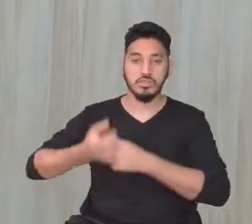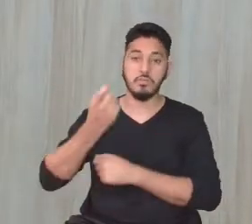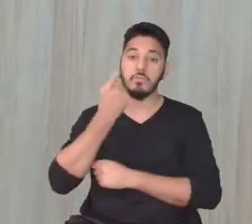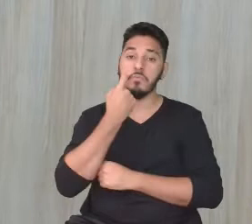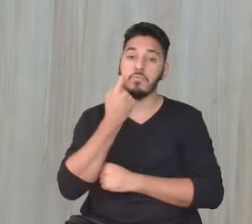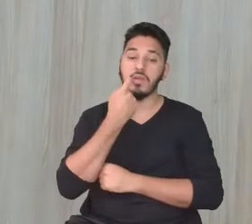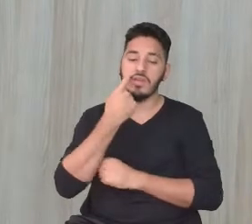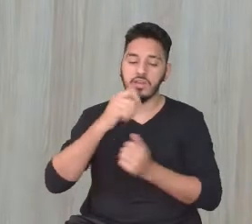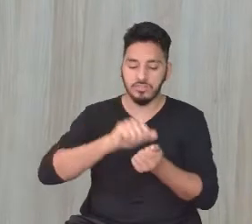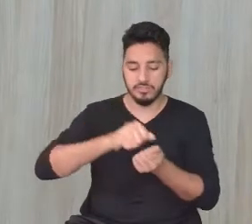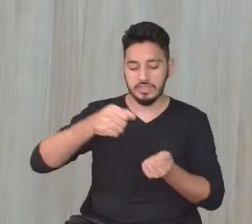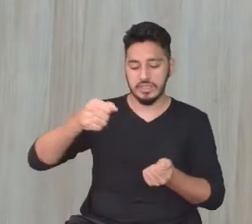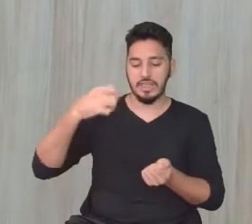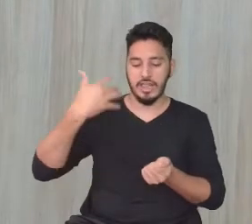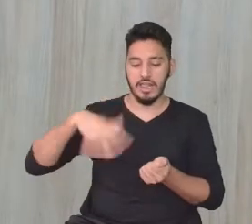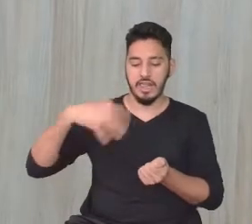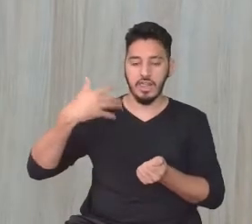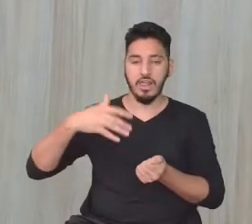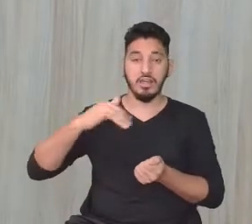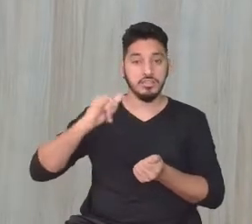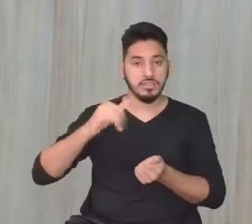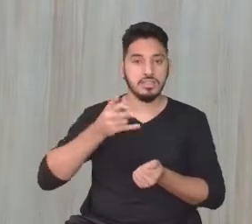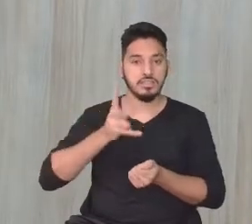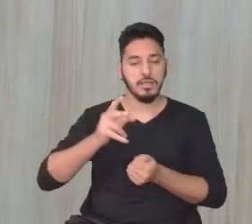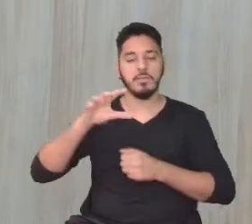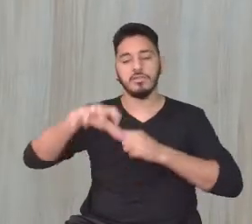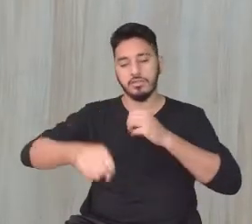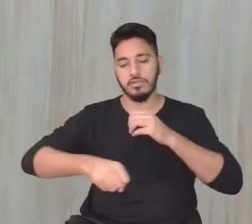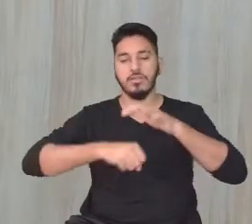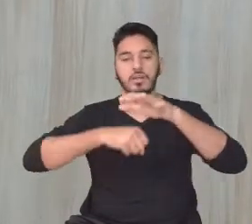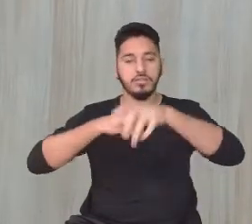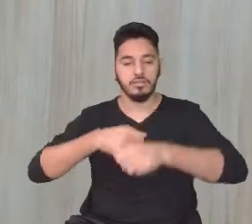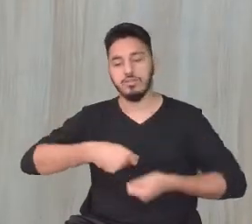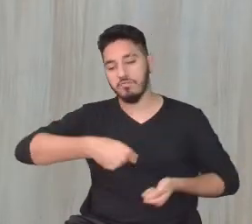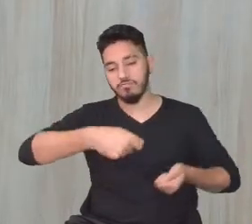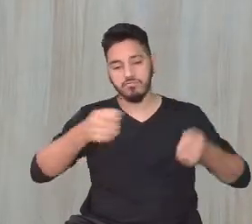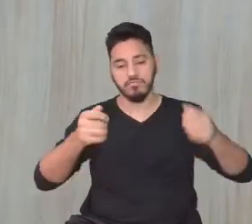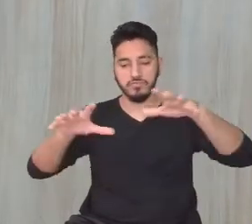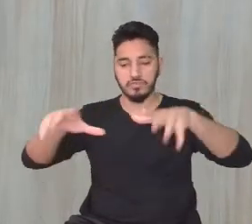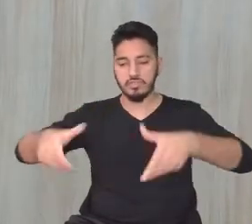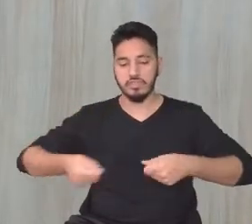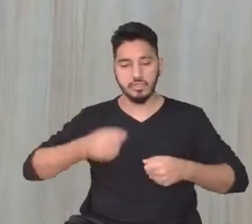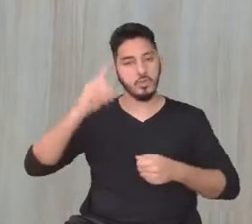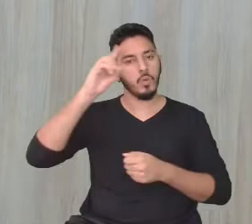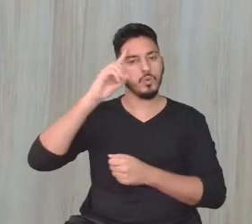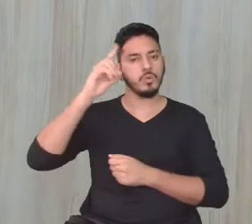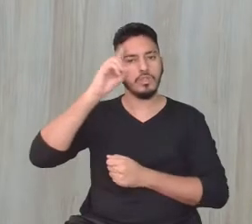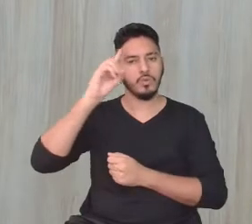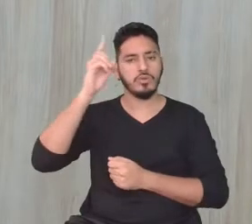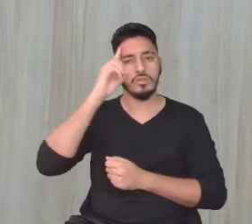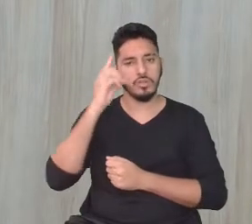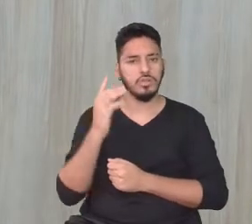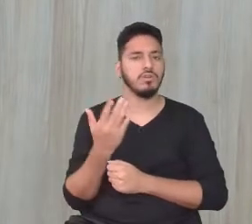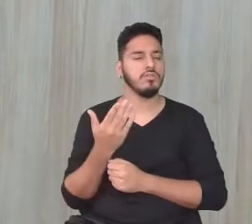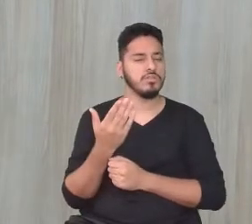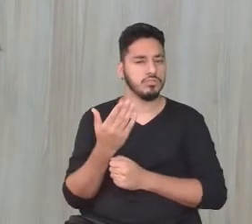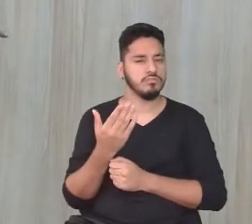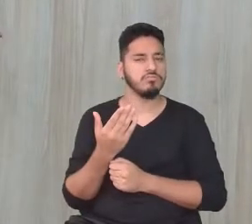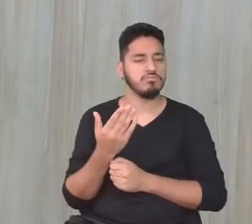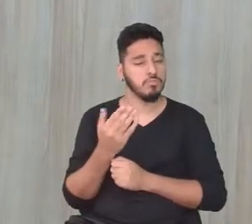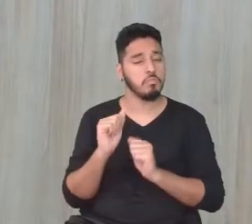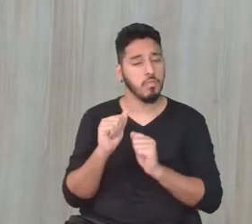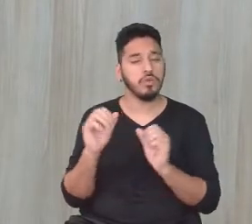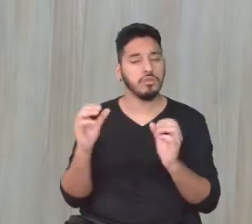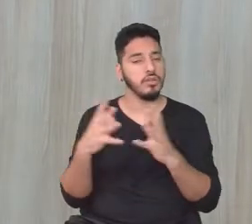espécies né Aí se você intensifica aquilo tirando retirando retirando dia após dias vai se poder chegar lá